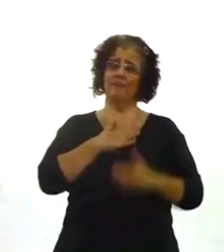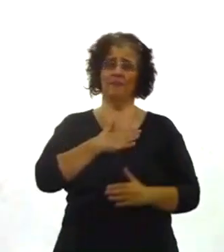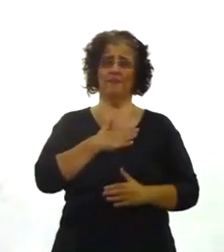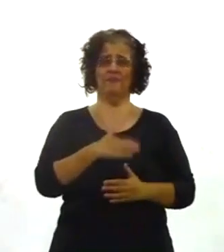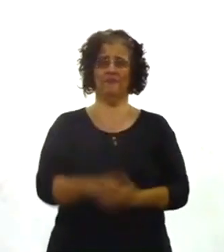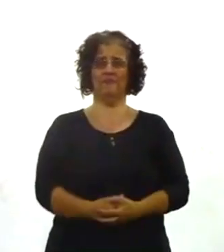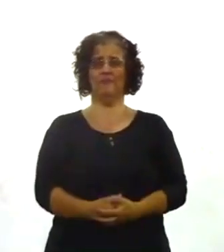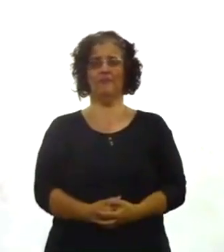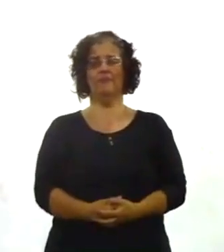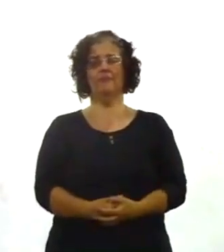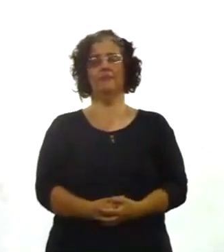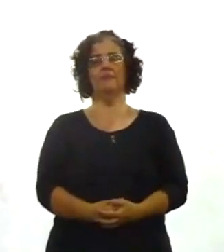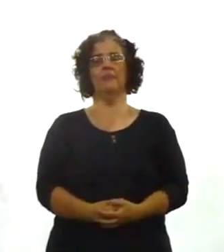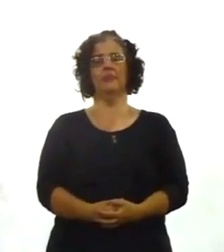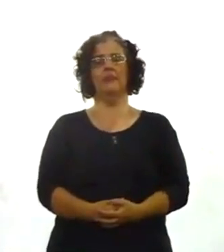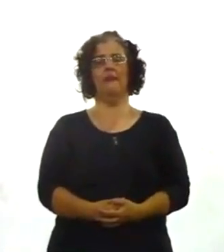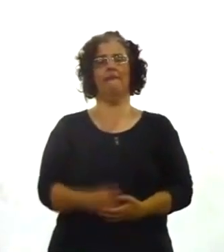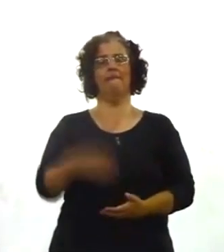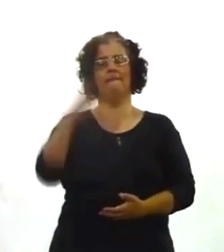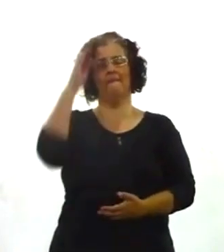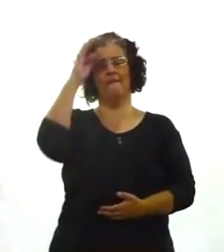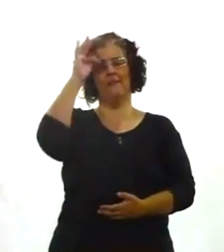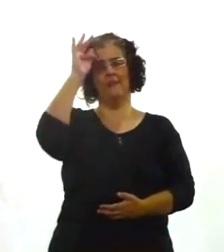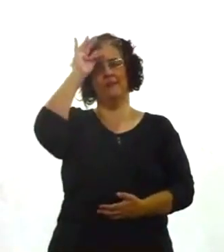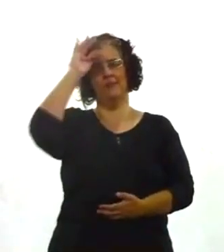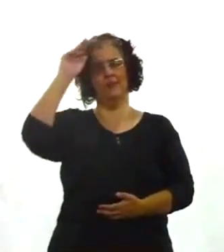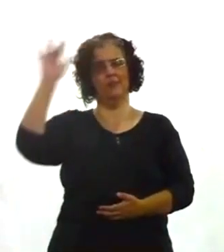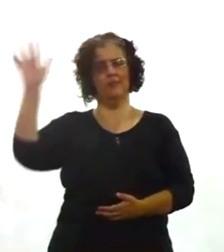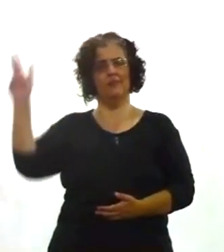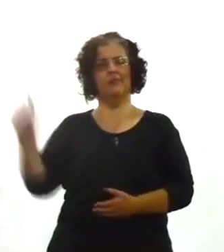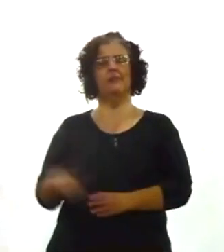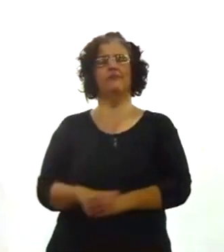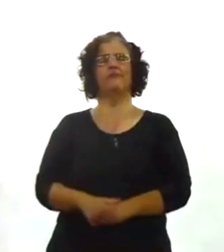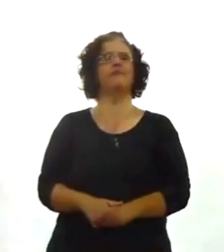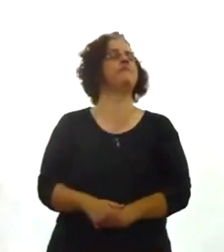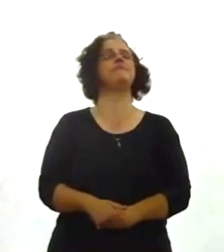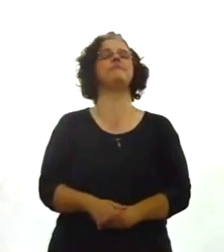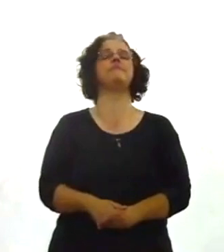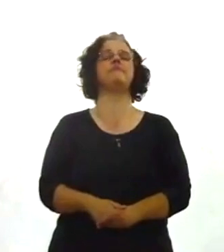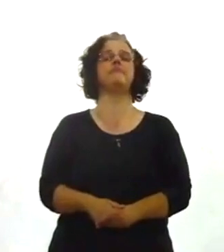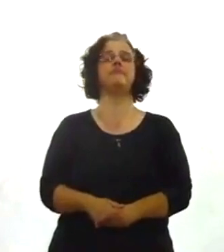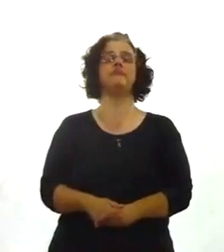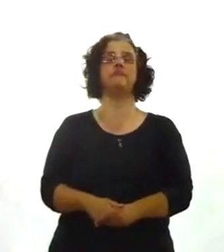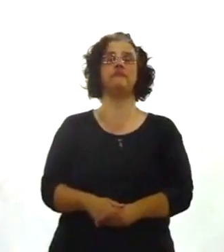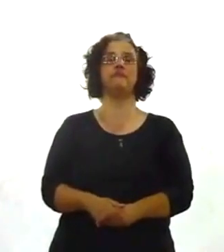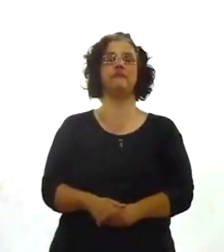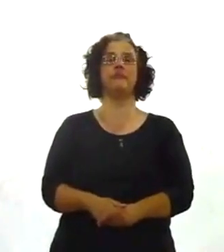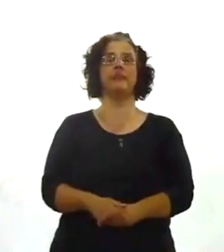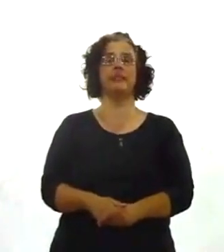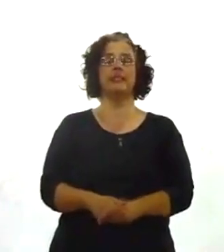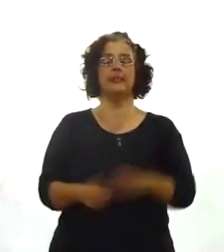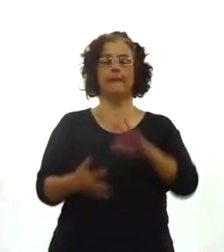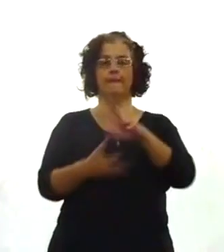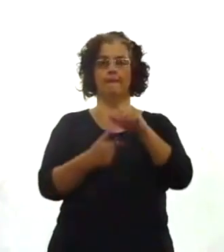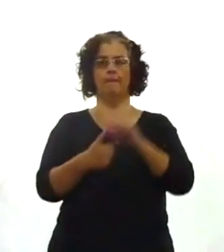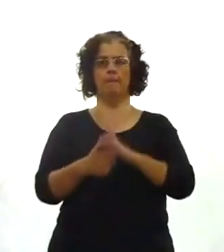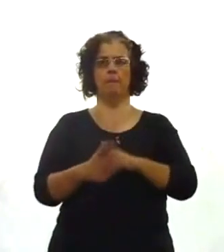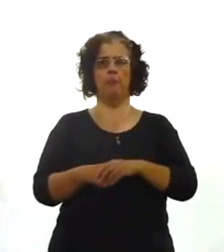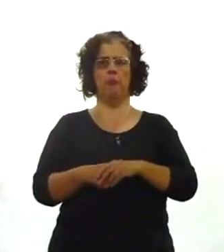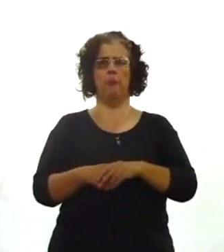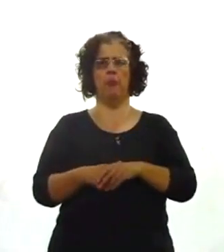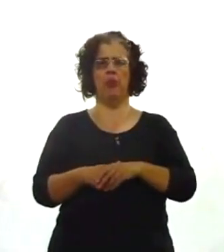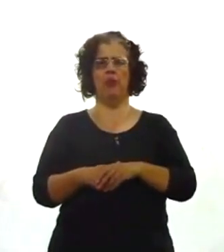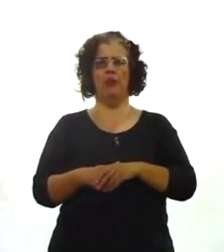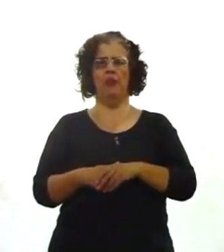é o filósofo, é o teólogo do naturalismo no mundo, que pôs a